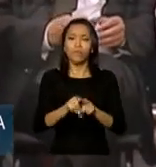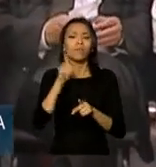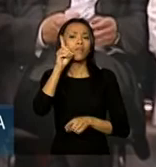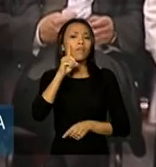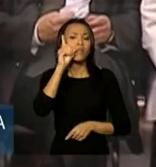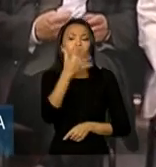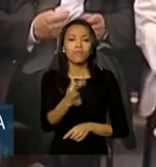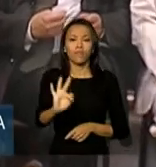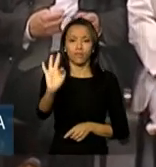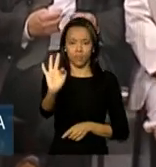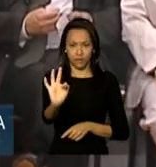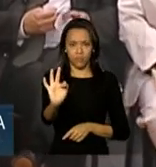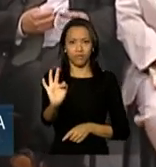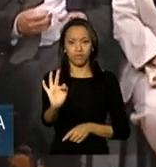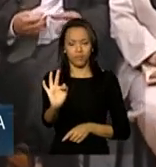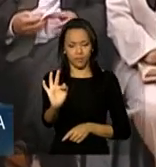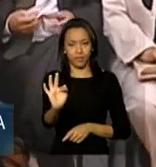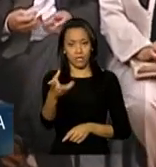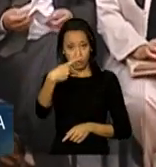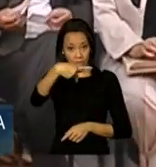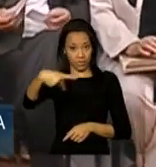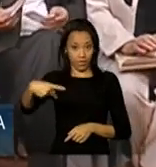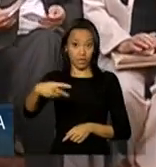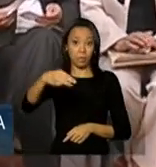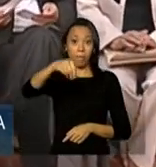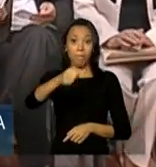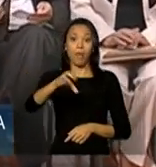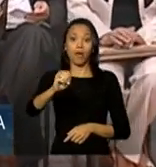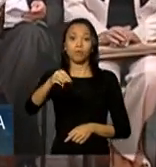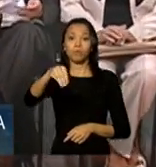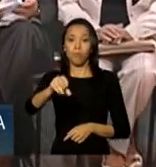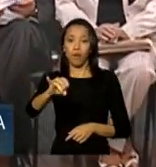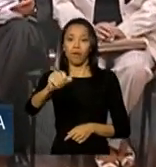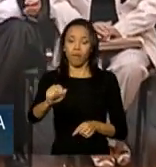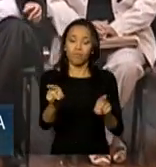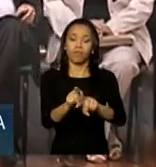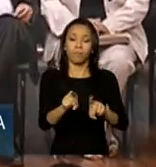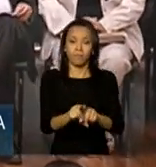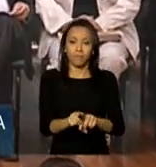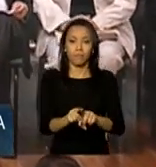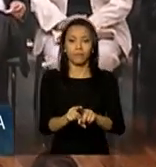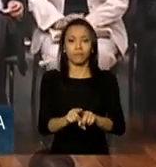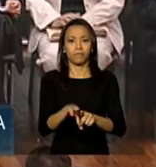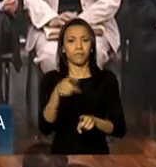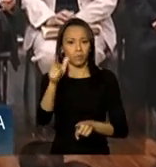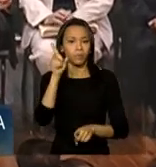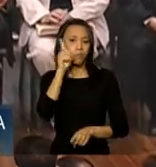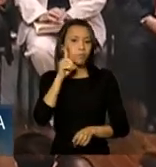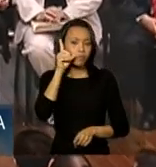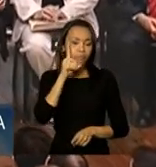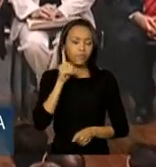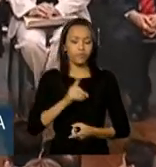federais, meu presidente Marcos Maia, deputado Elvino Bongás,